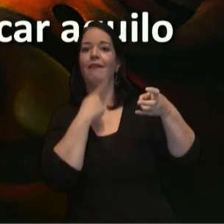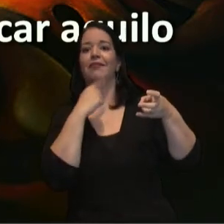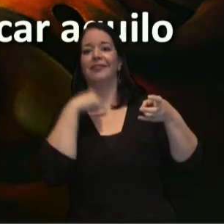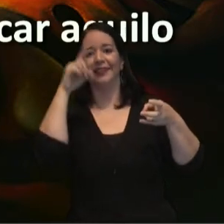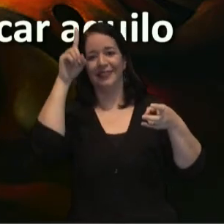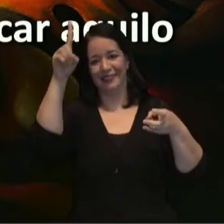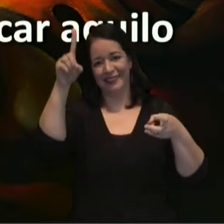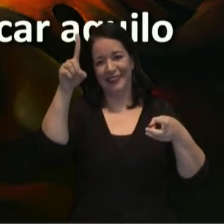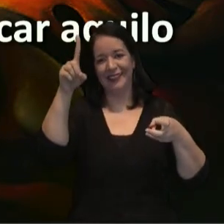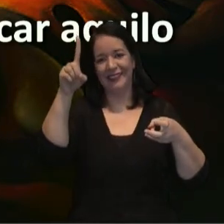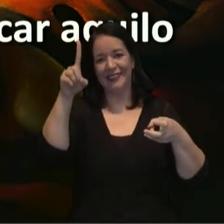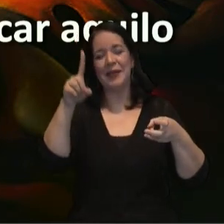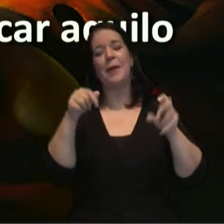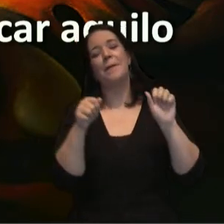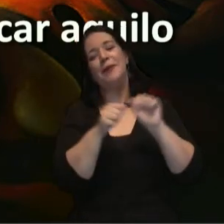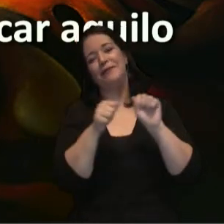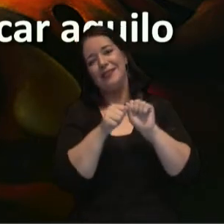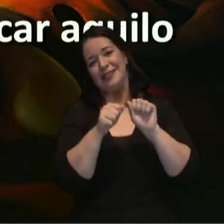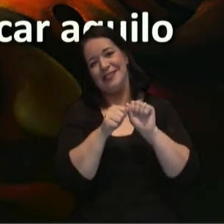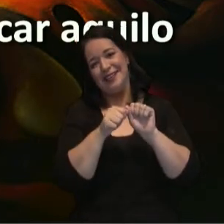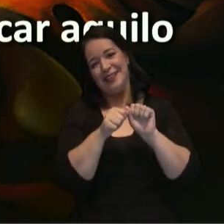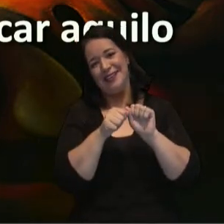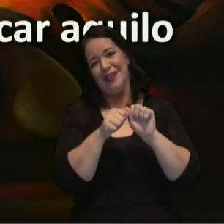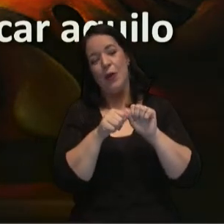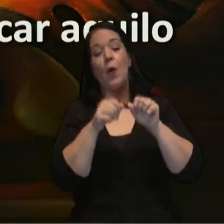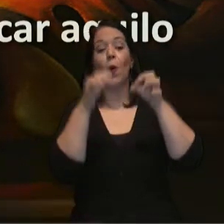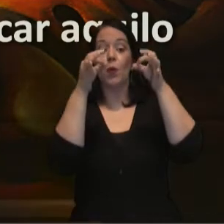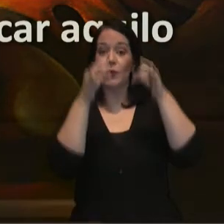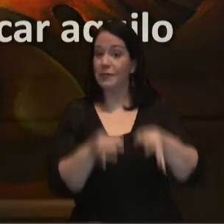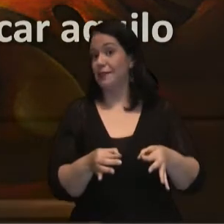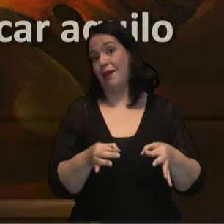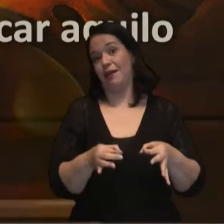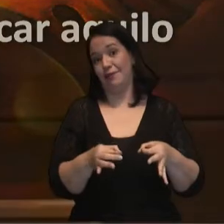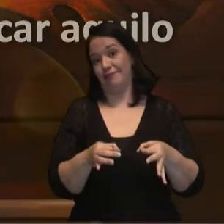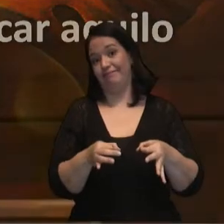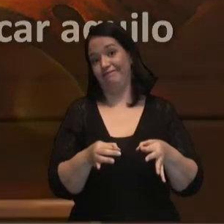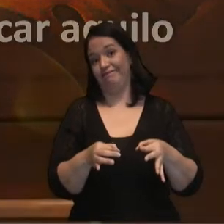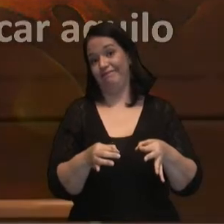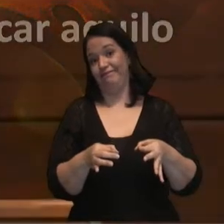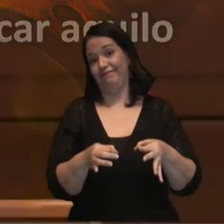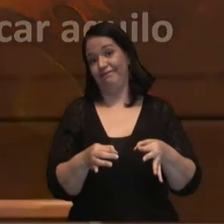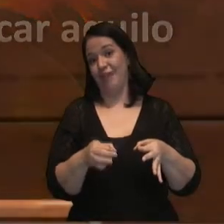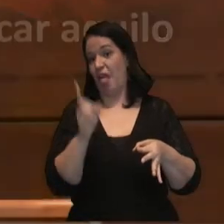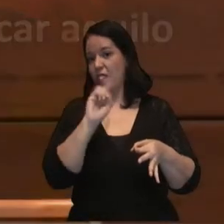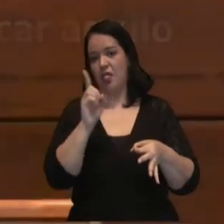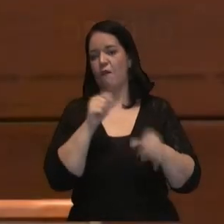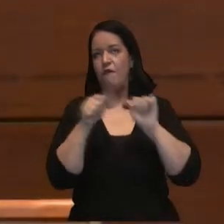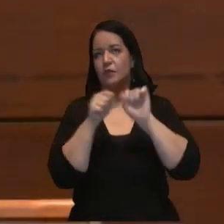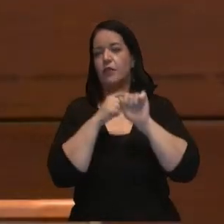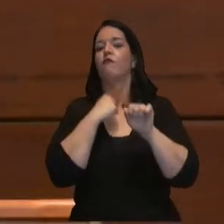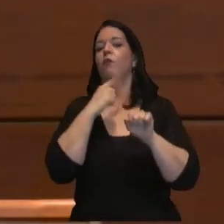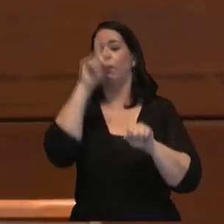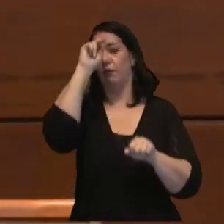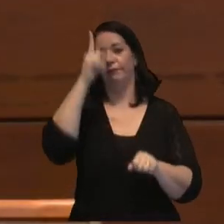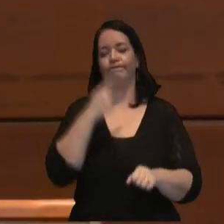fazer, e não aquilo que eu gostaria de fazer com as minhas próprias mãos.